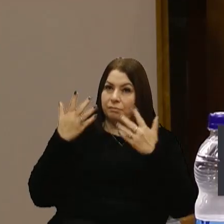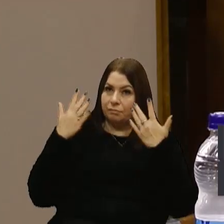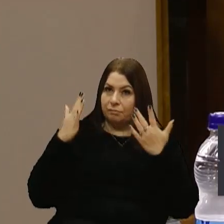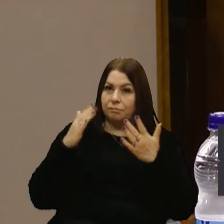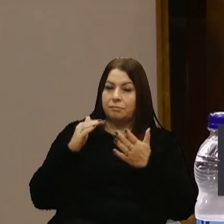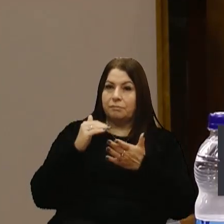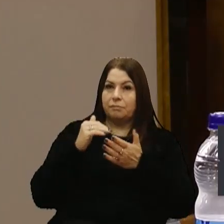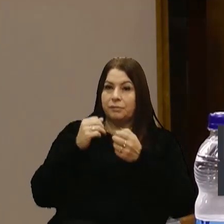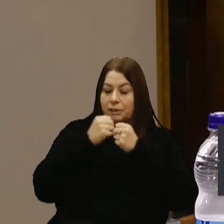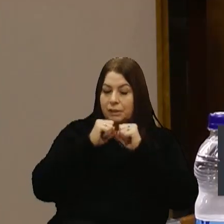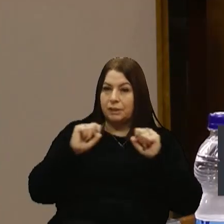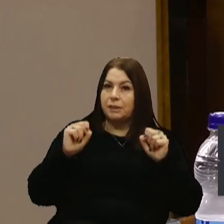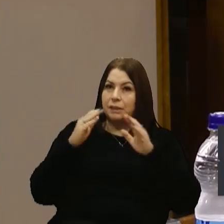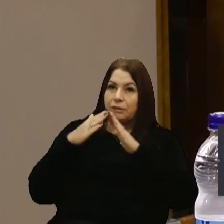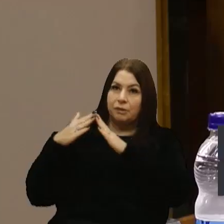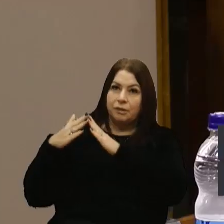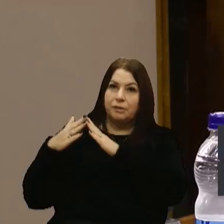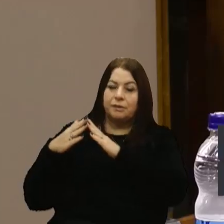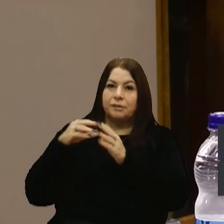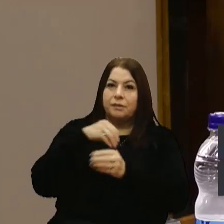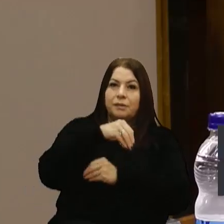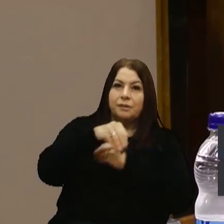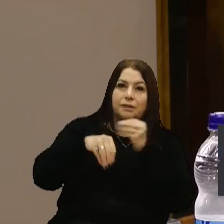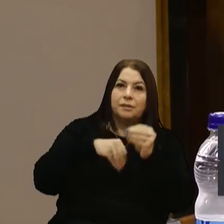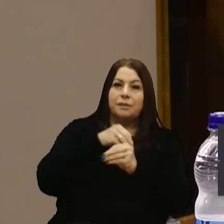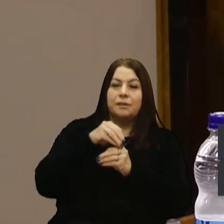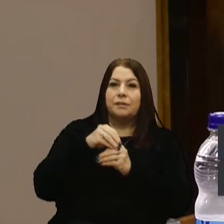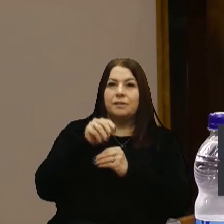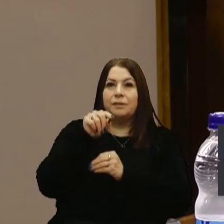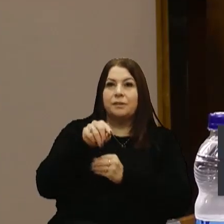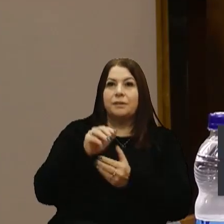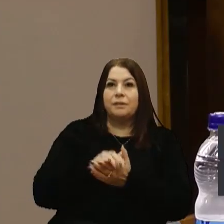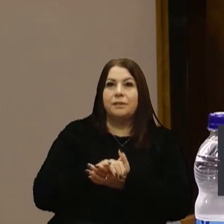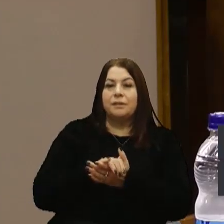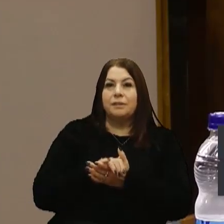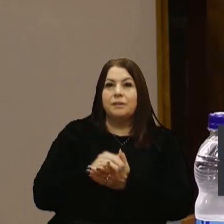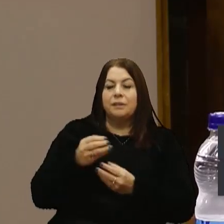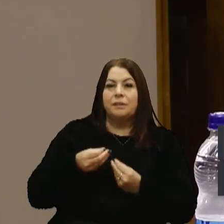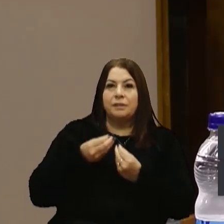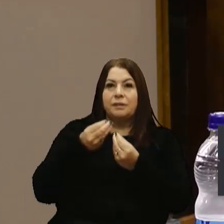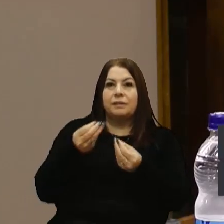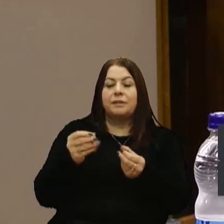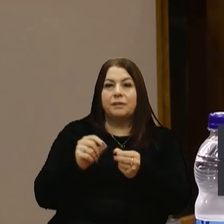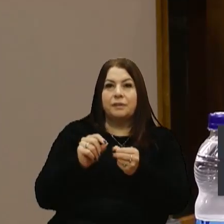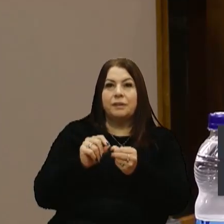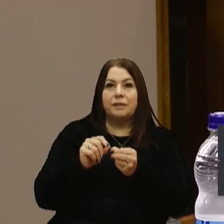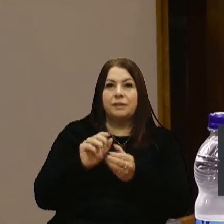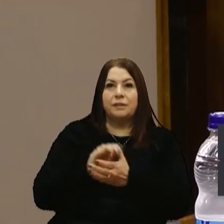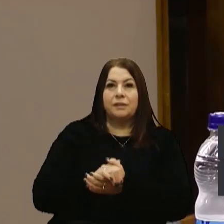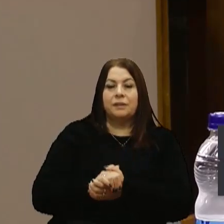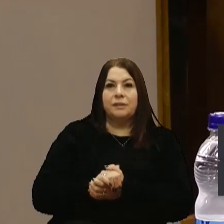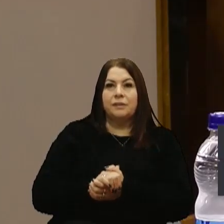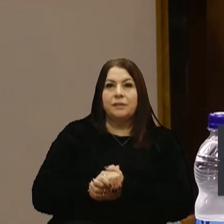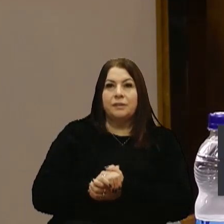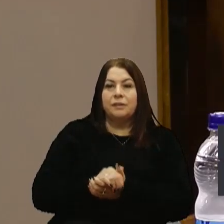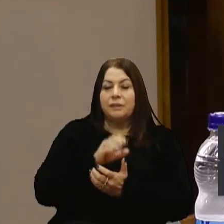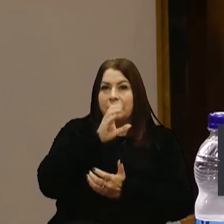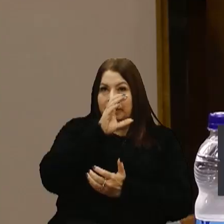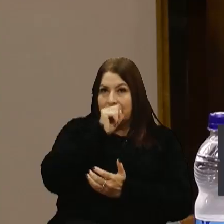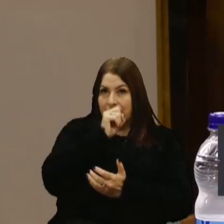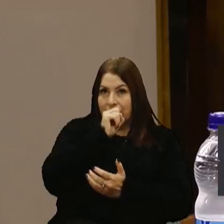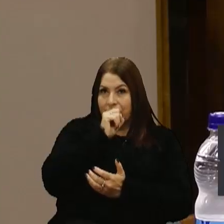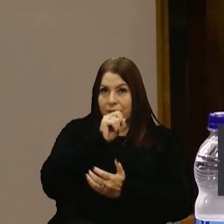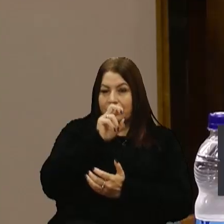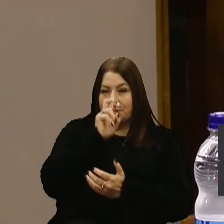para a Secretaria da Habitação e todos os envolvidos, né? Ali na entrega que vai ser feita, está previsto para ser feito no sábado,